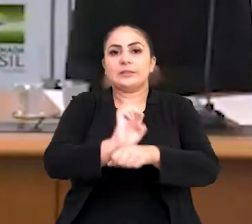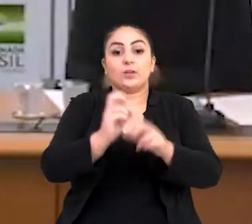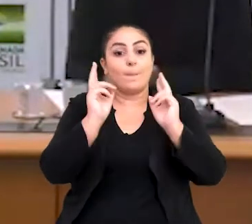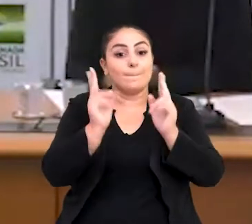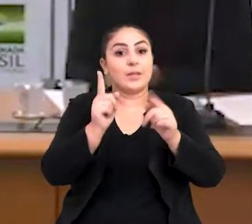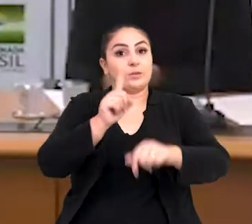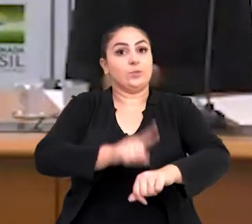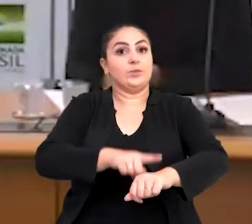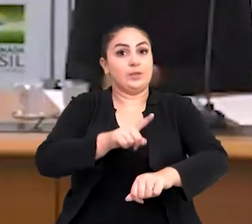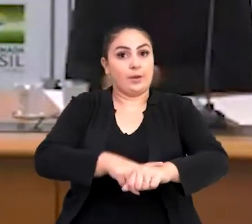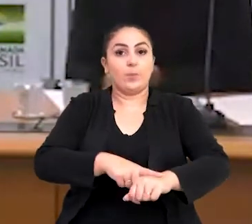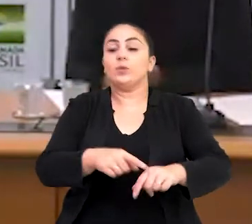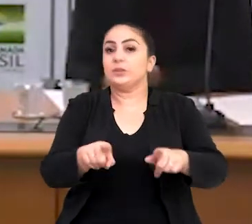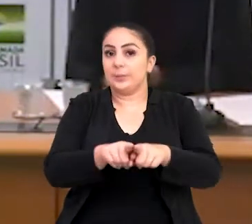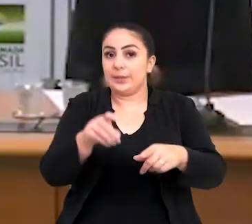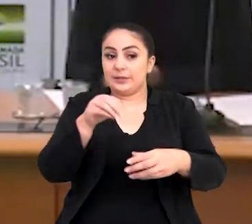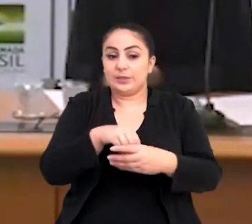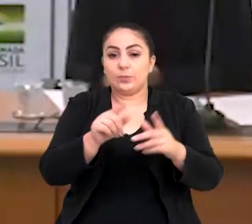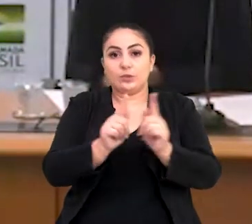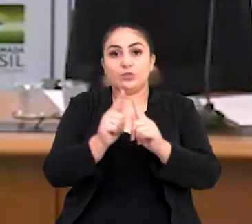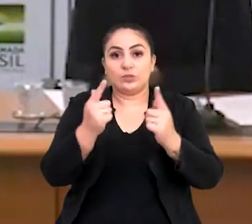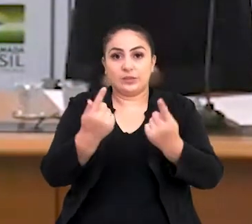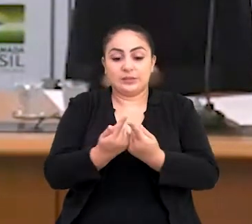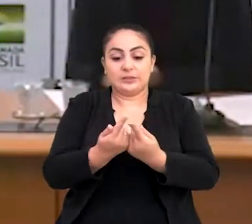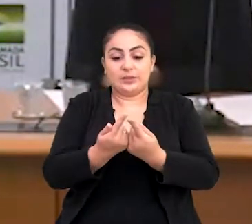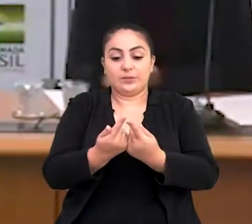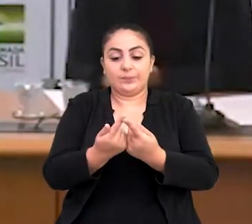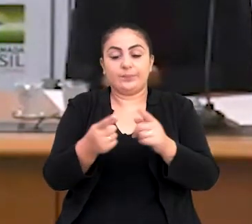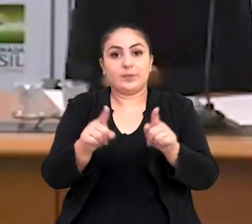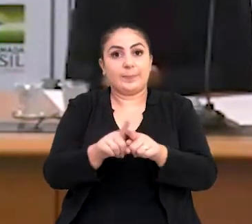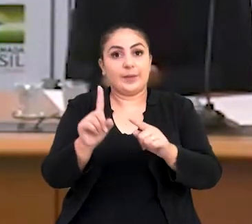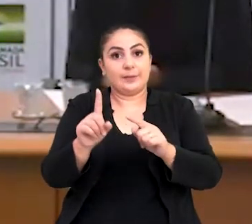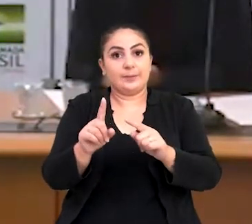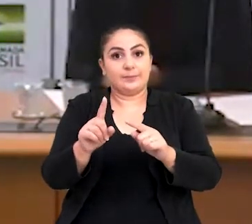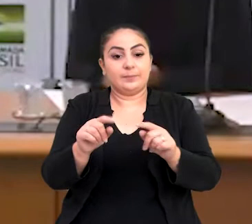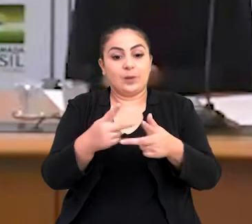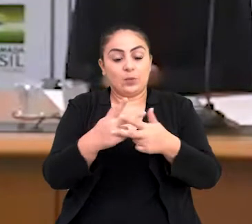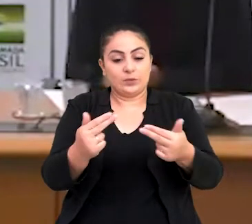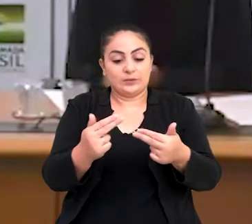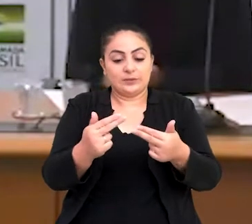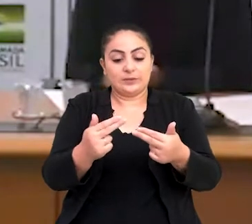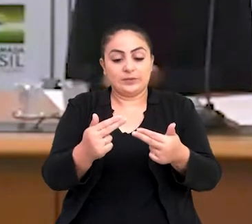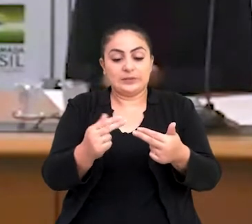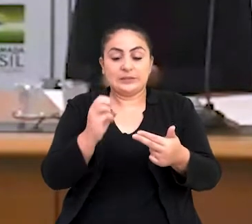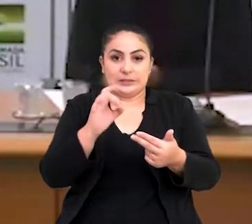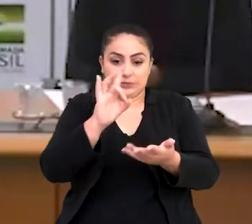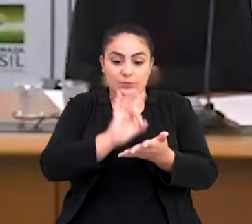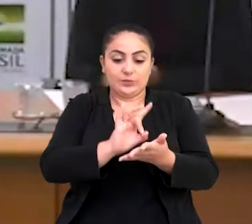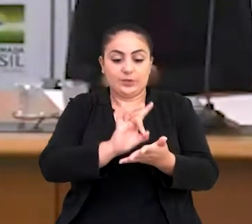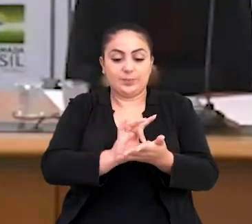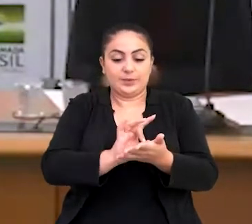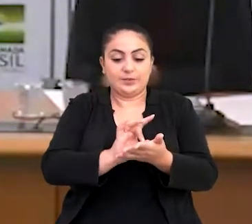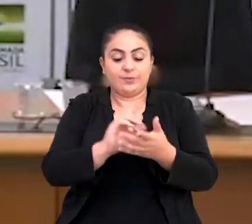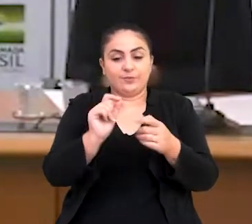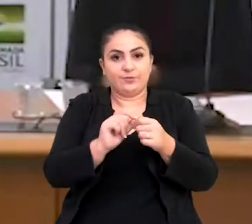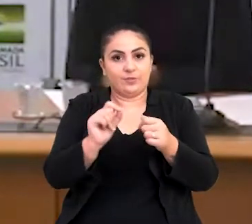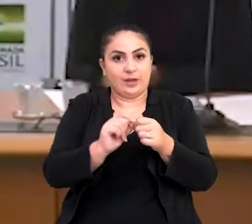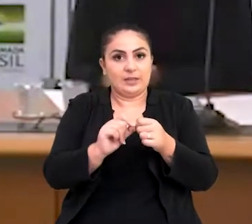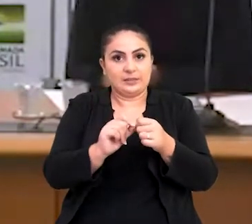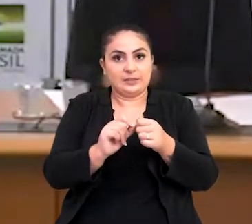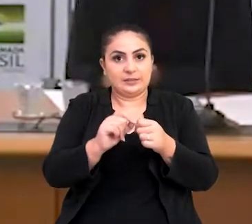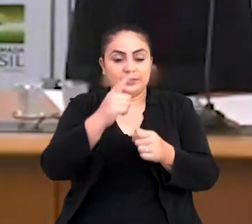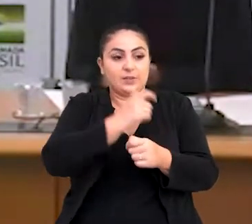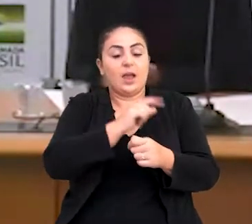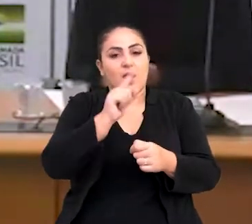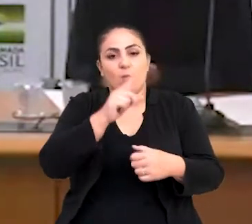os estados ao mesmo tempo. Isso também dentro de uma gestão tripartite, uma vez que quem efetivamente executa